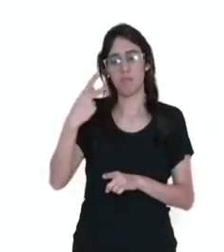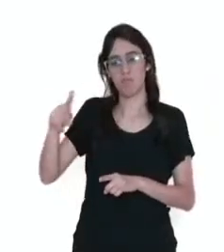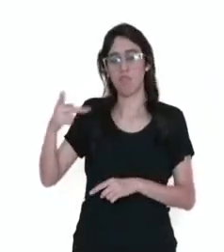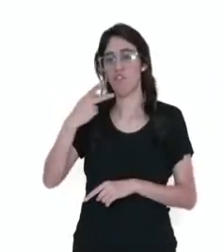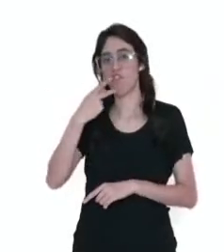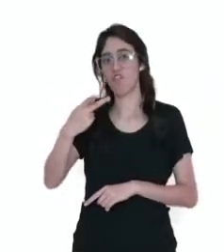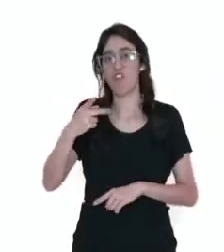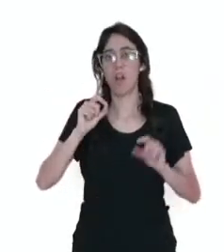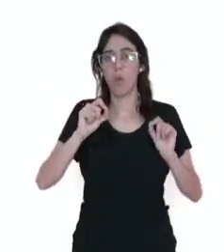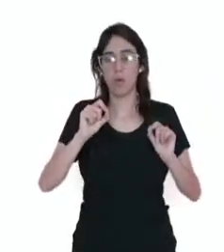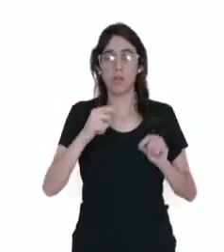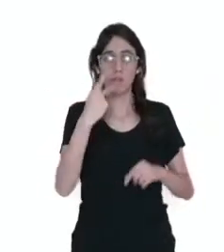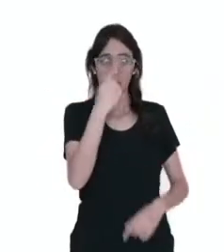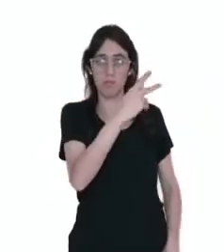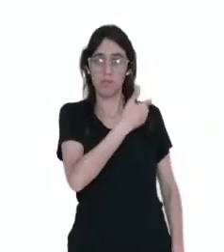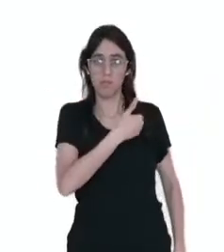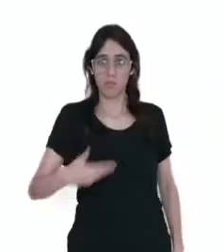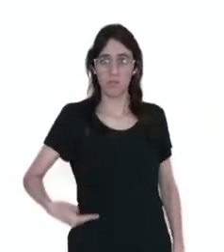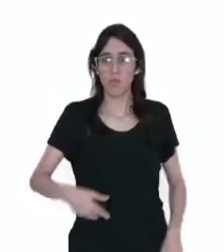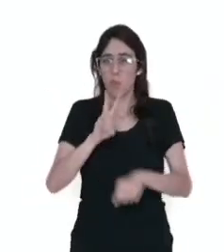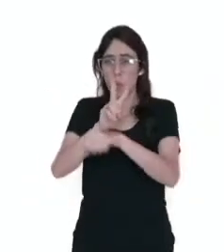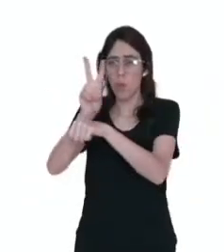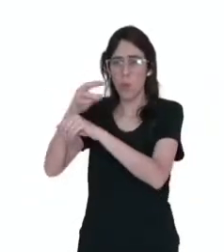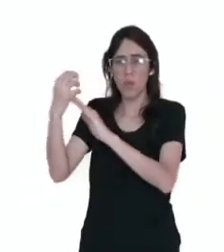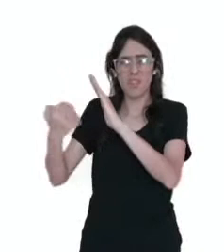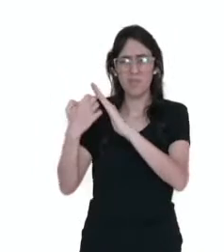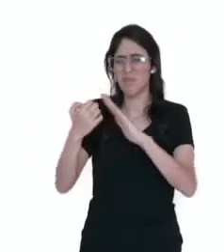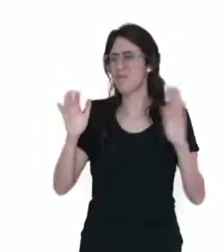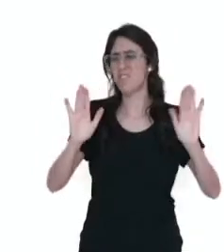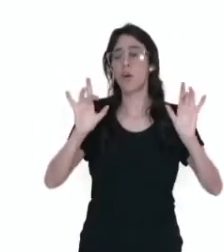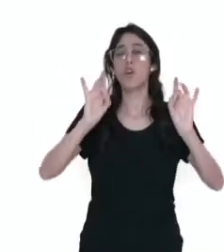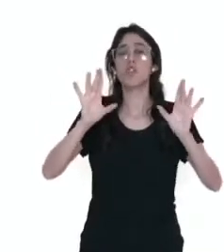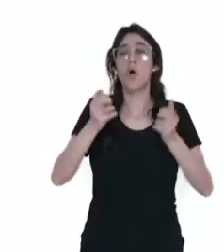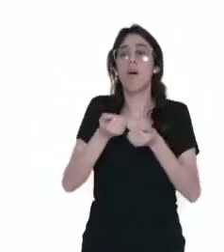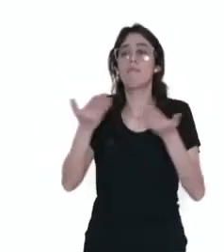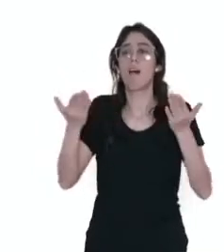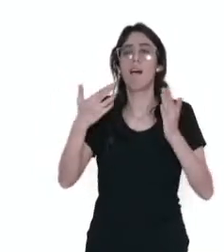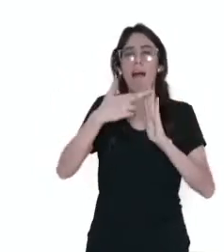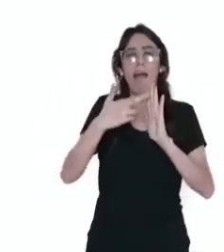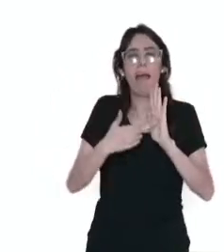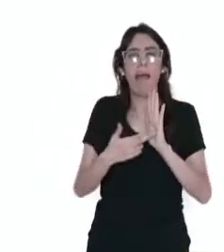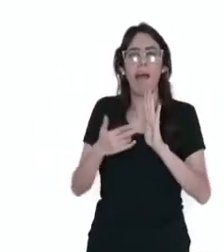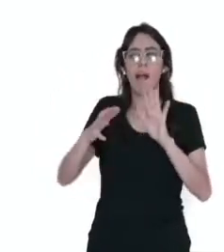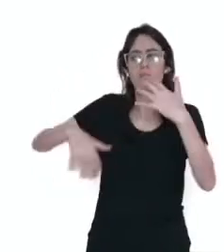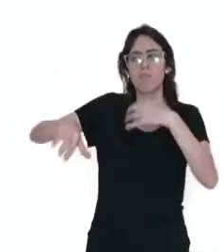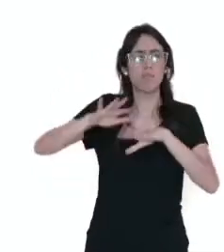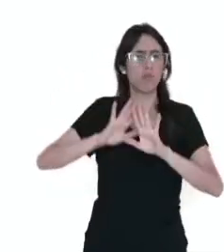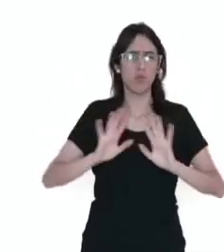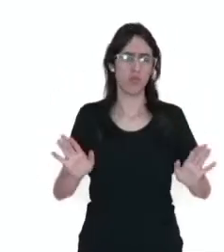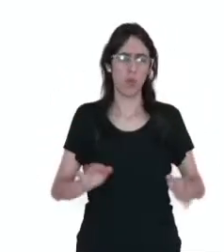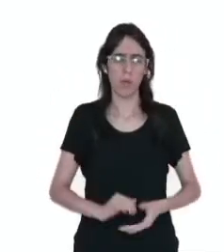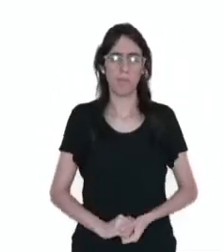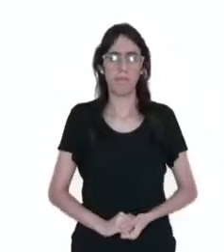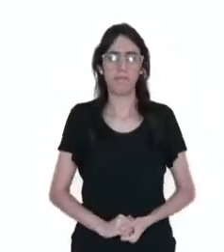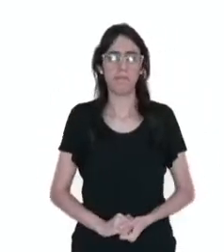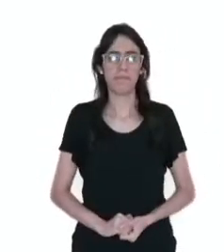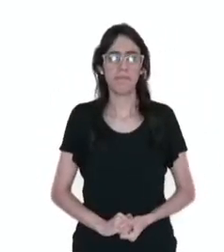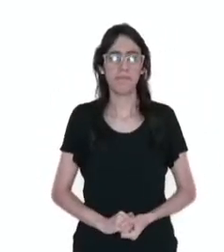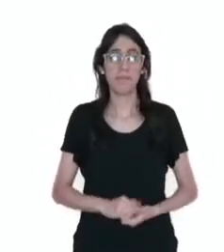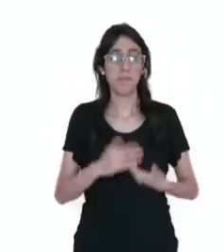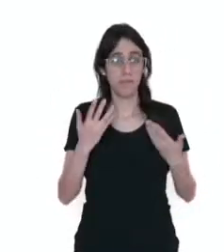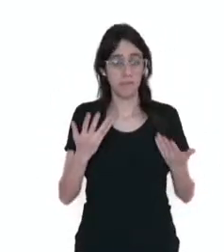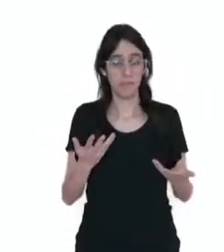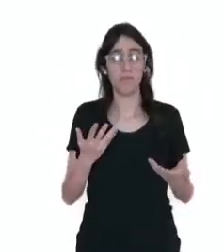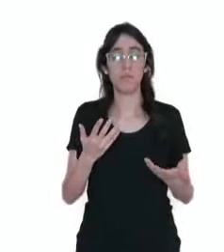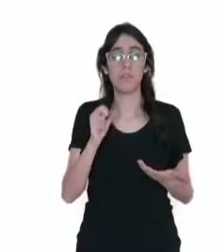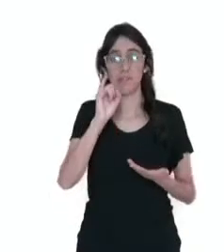é administrar empresas. A função do Estado é regular, organizar as empresas. Com a iniciativa privada,